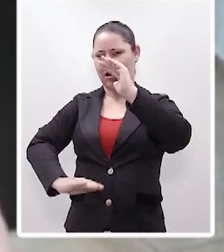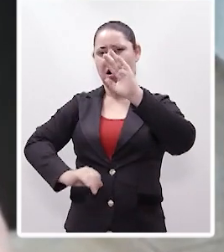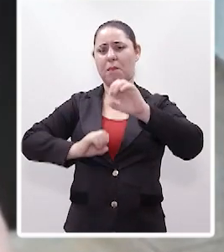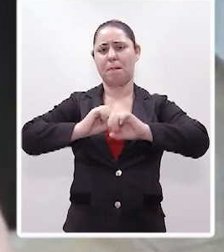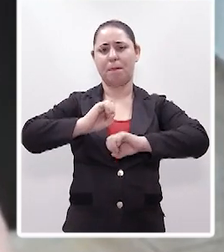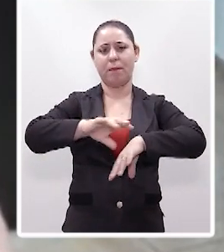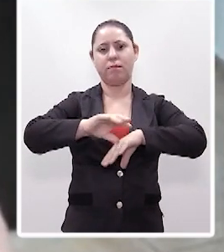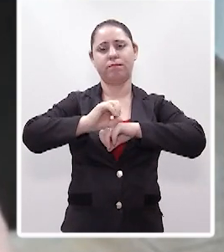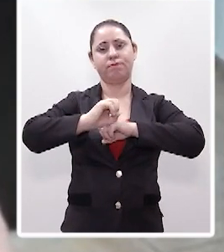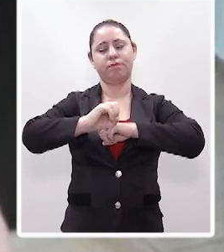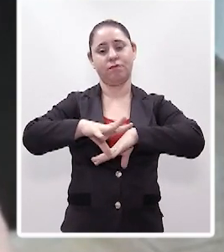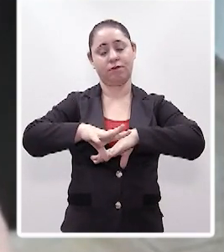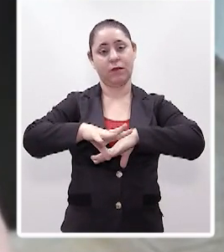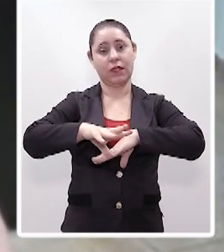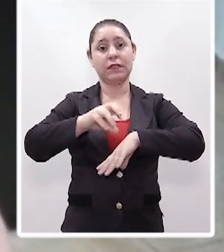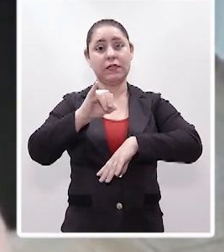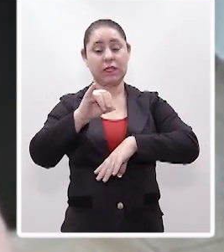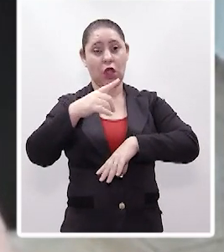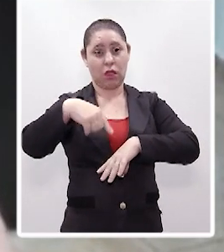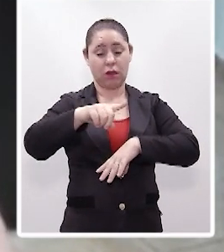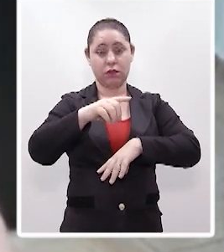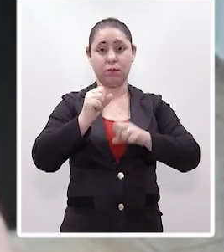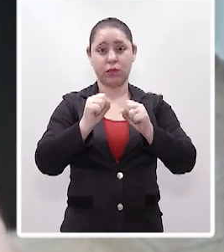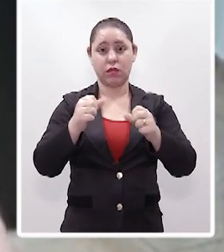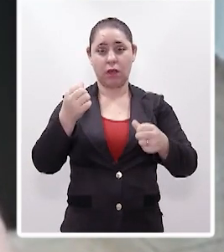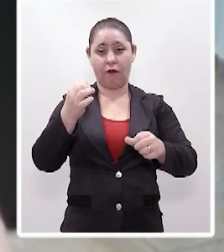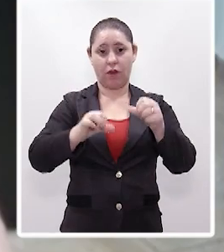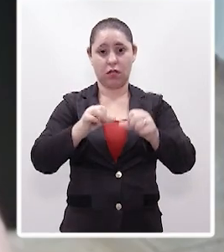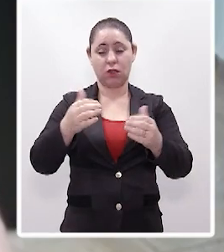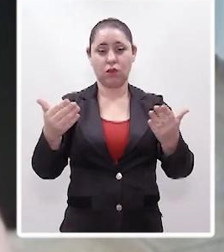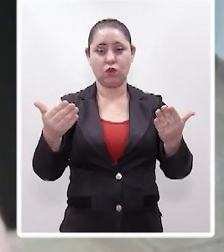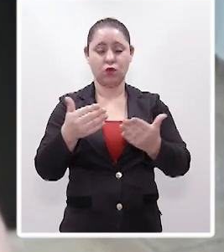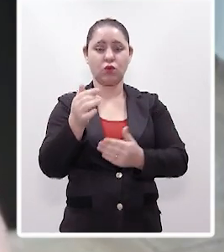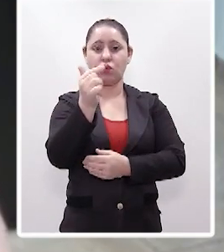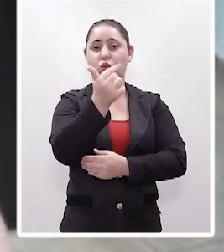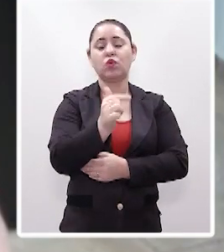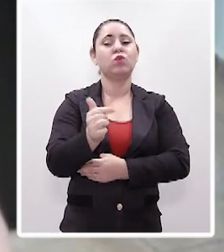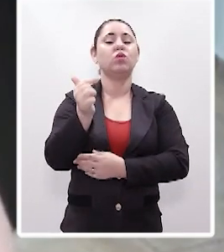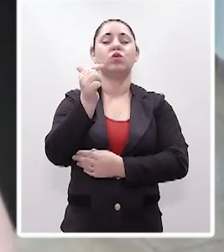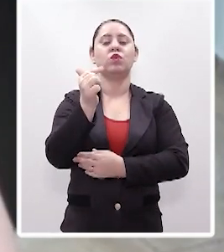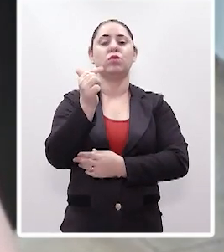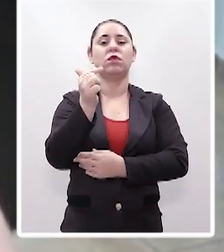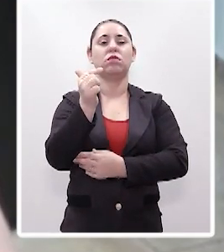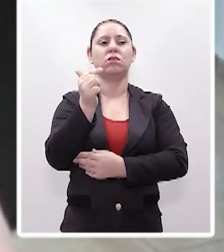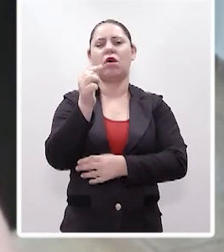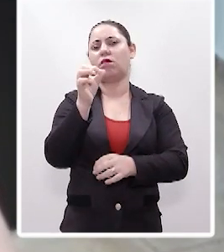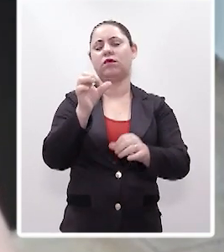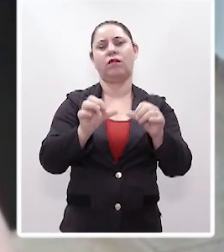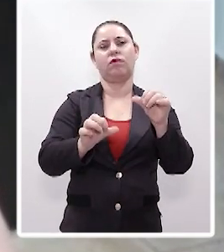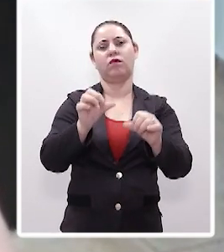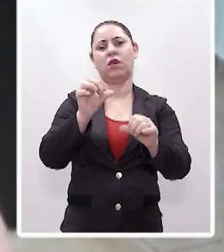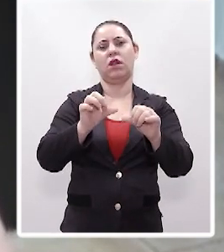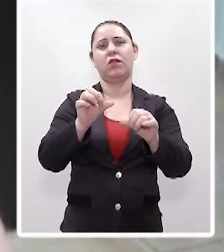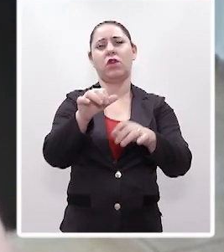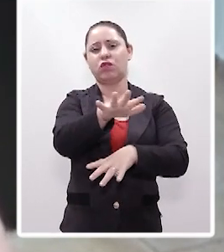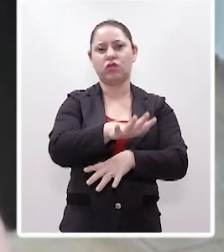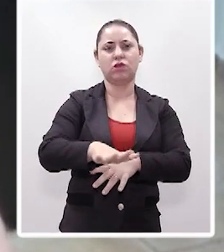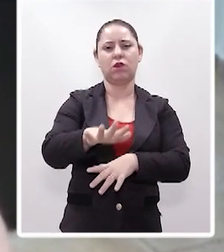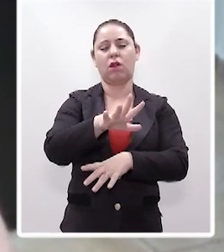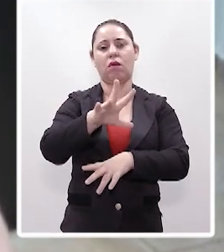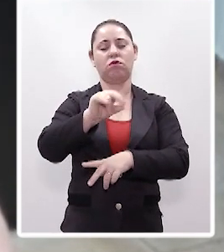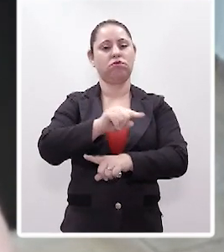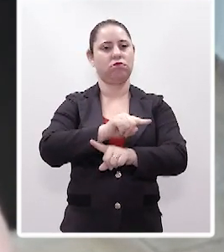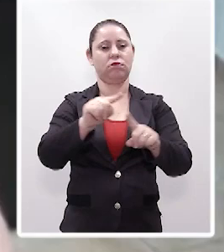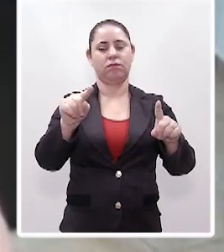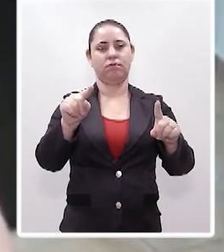educação. E se a gente pudesse avaliar hoje, a gente não tem não pode fazer uma avaliação